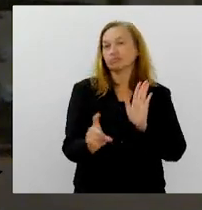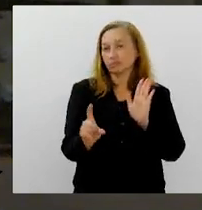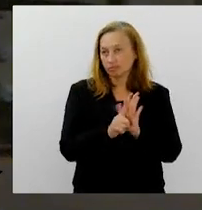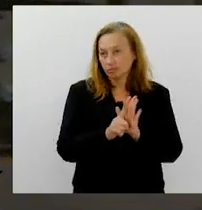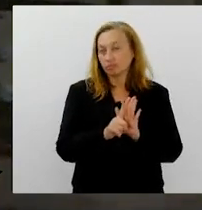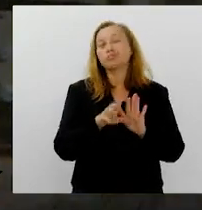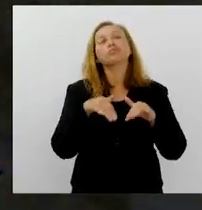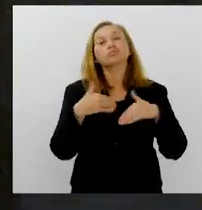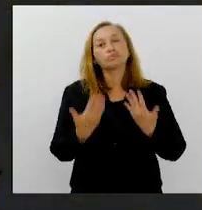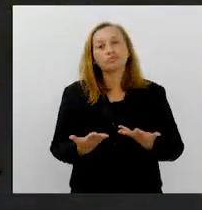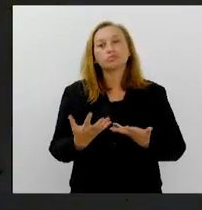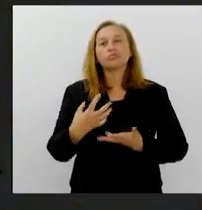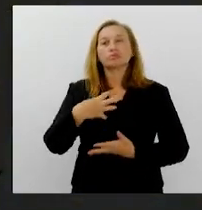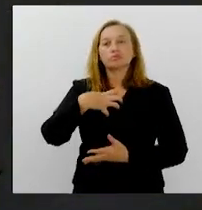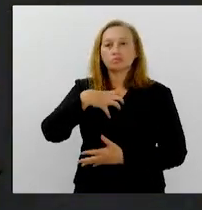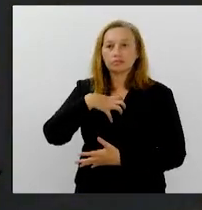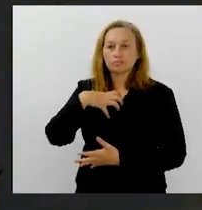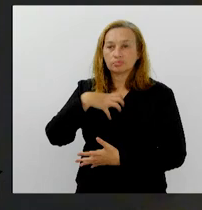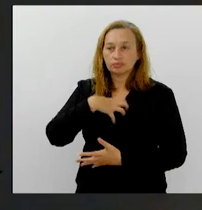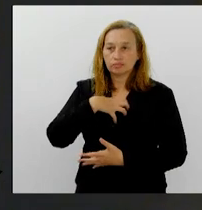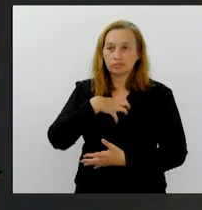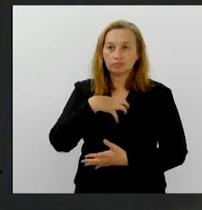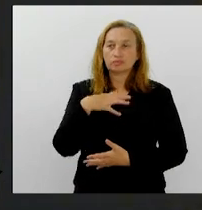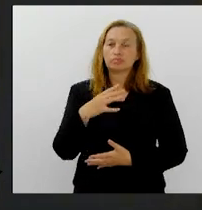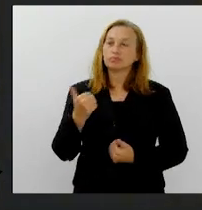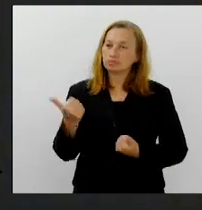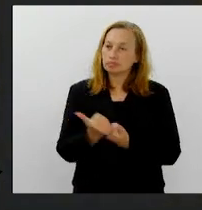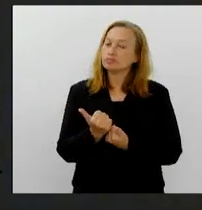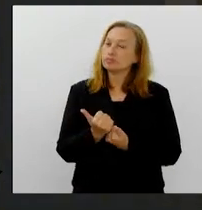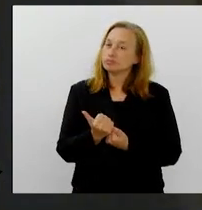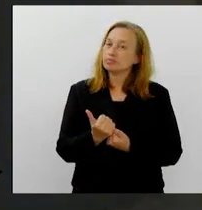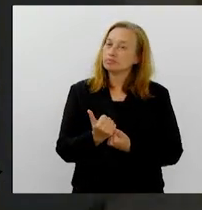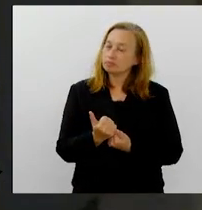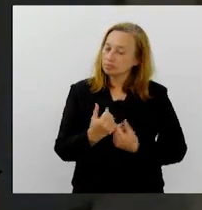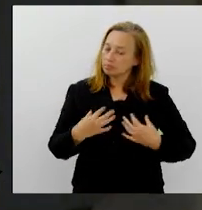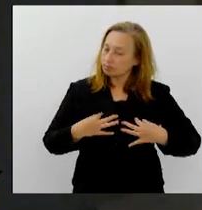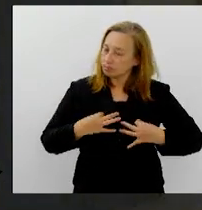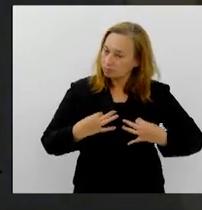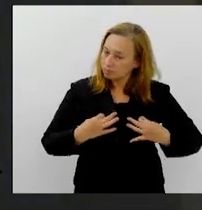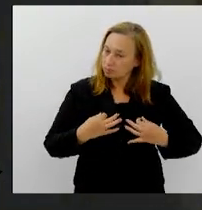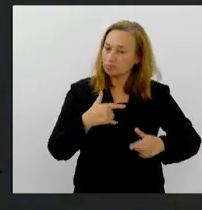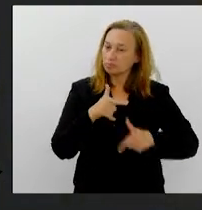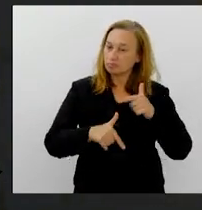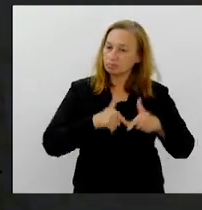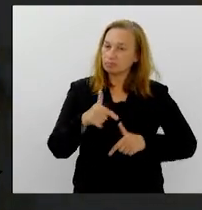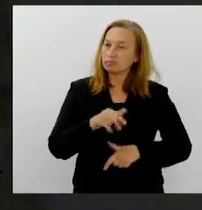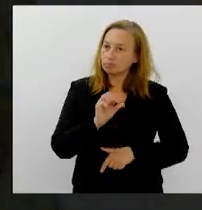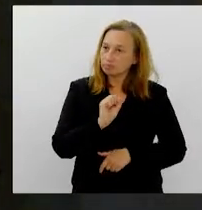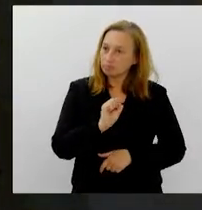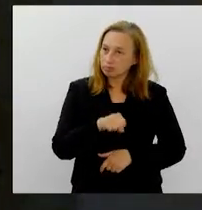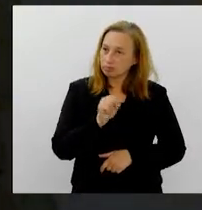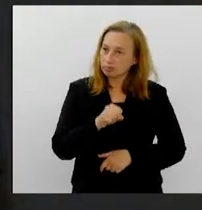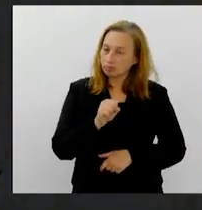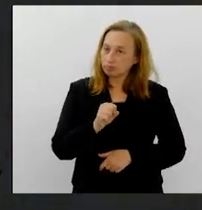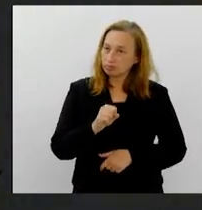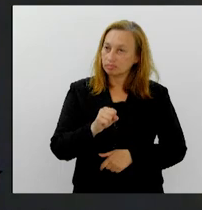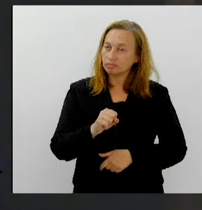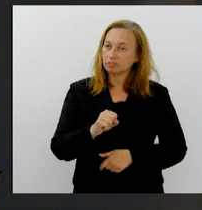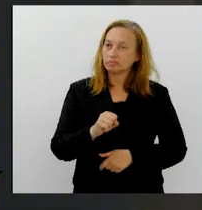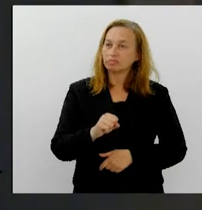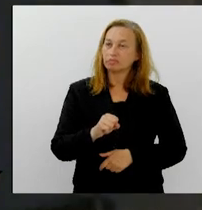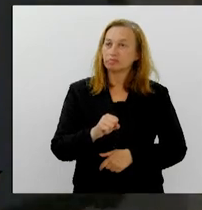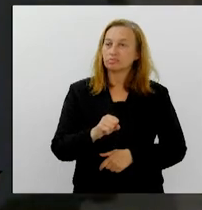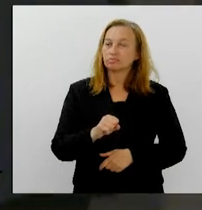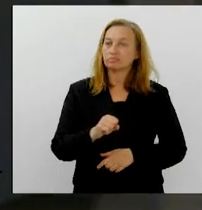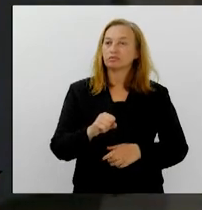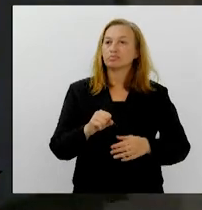Então, nesse sentido, contem conosco. Estamos trabalhando, sim, para universalizar a